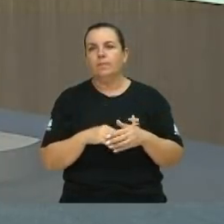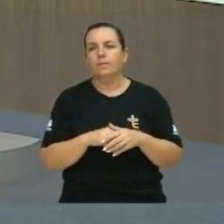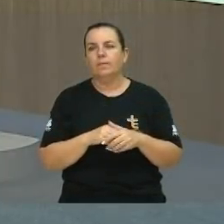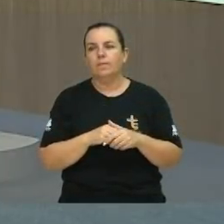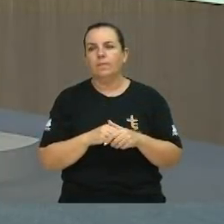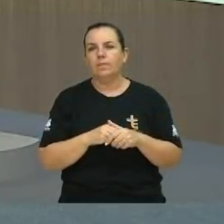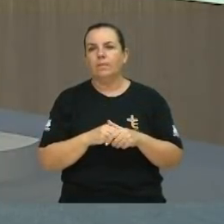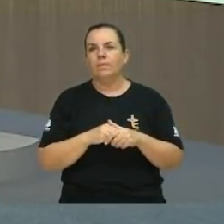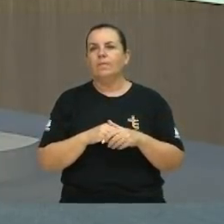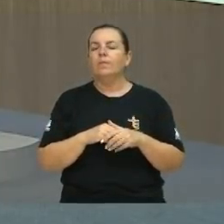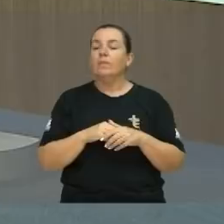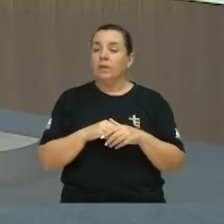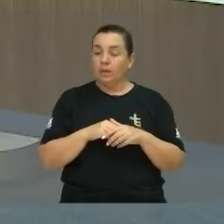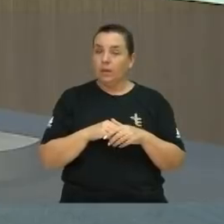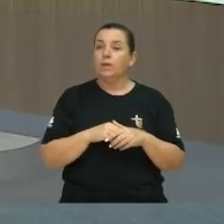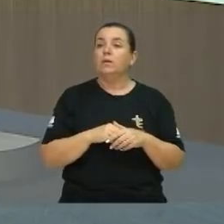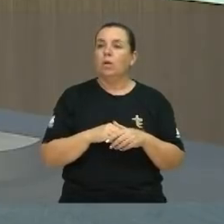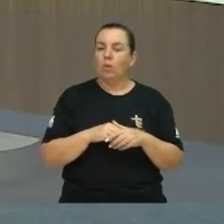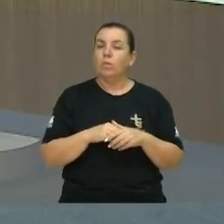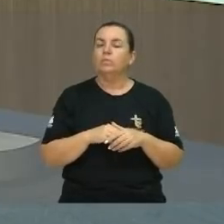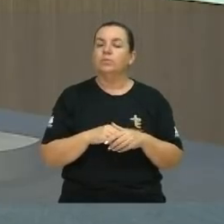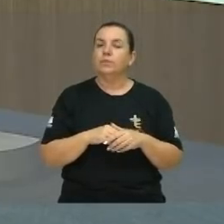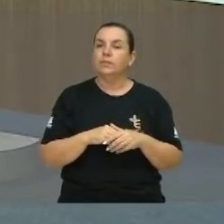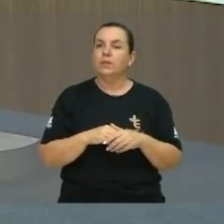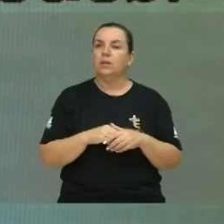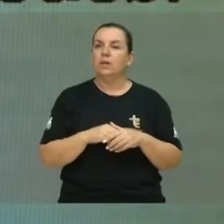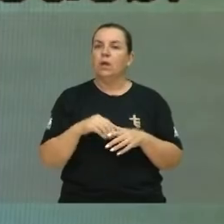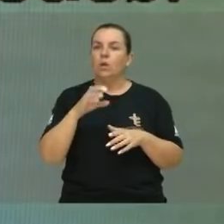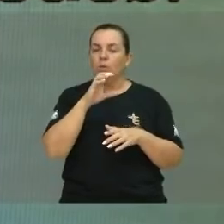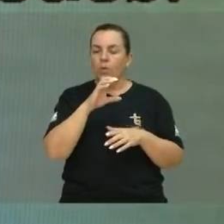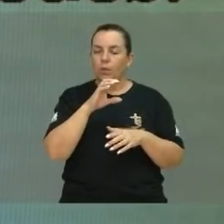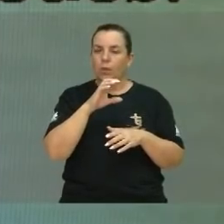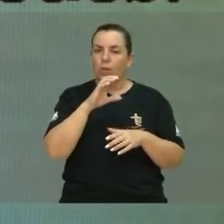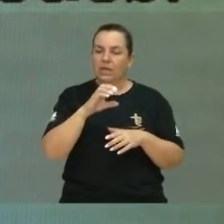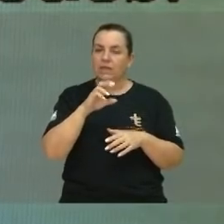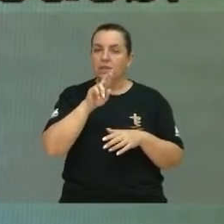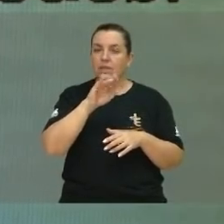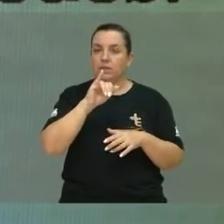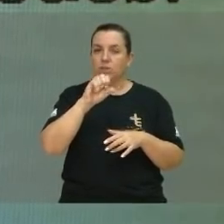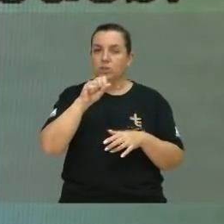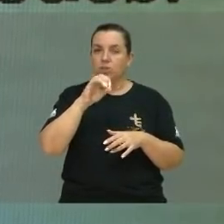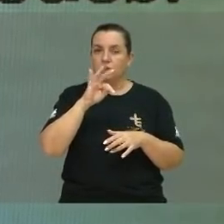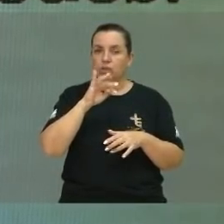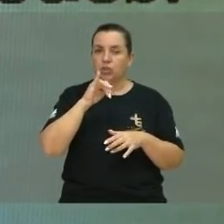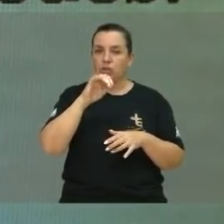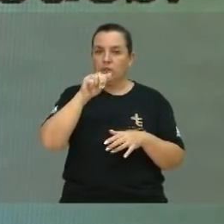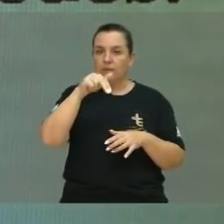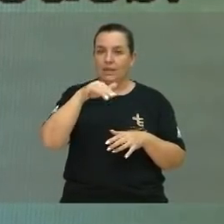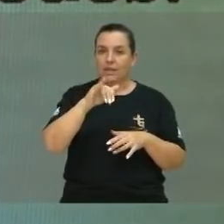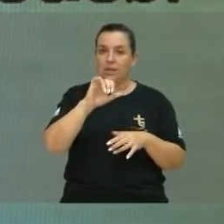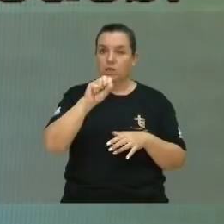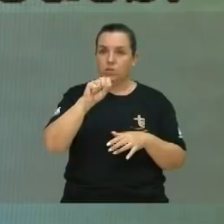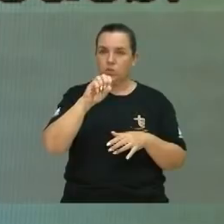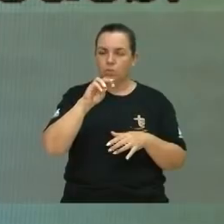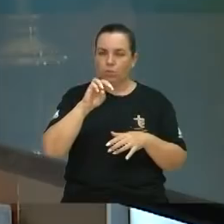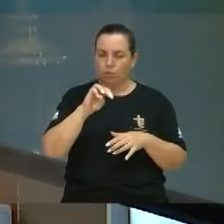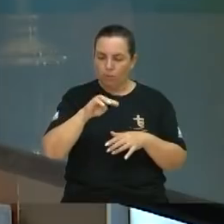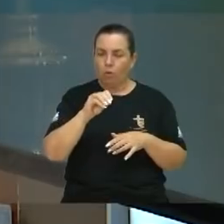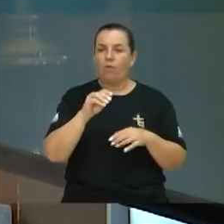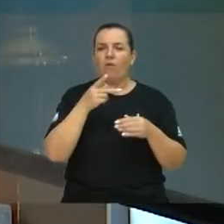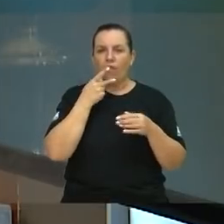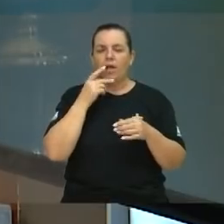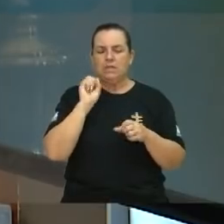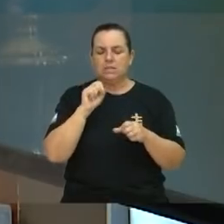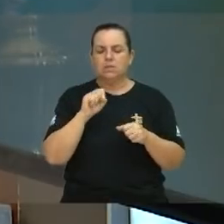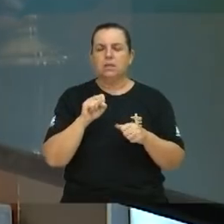o cristianismo assim que jesus cristo a morte no caso dele e para